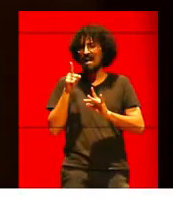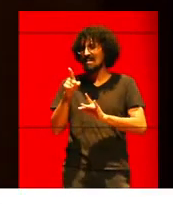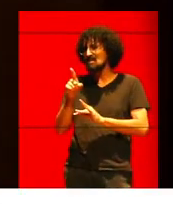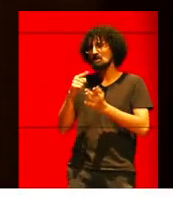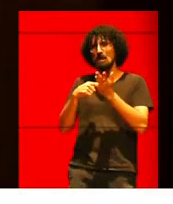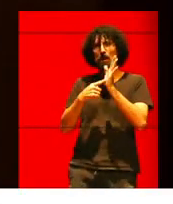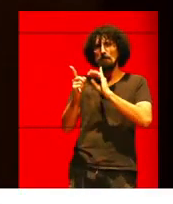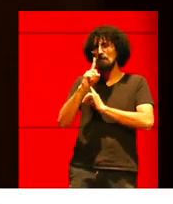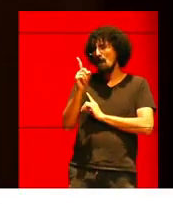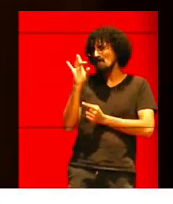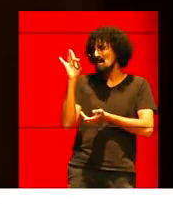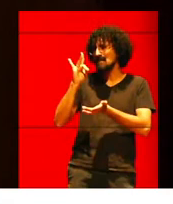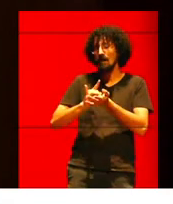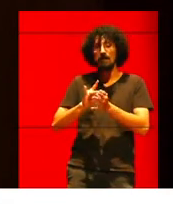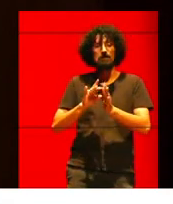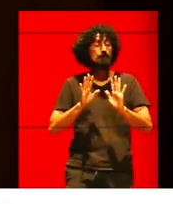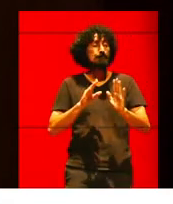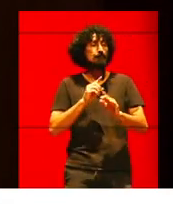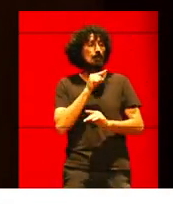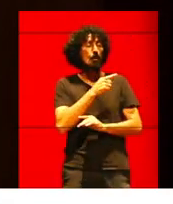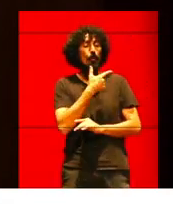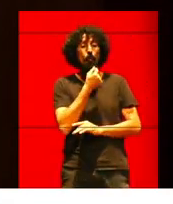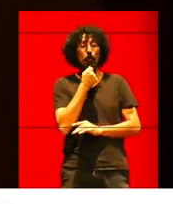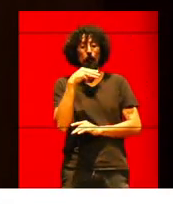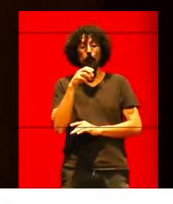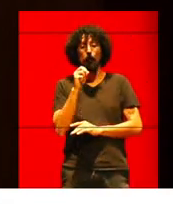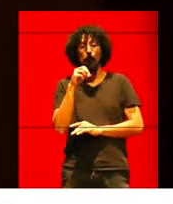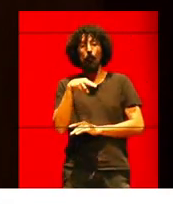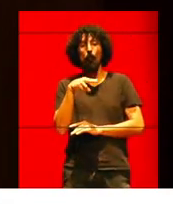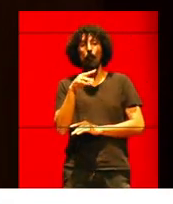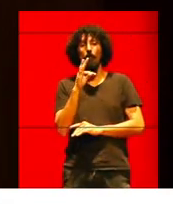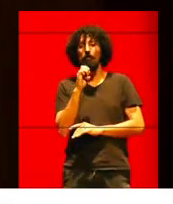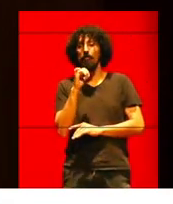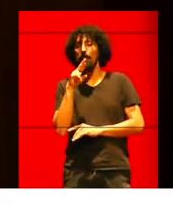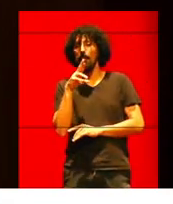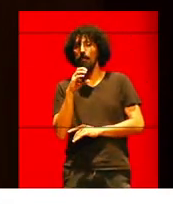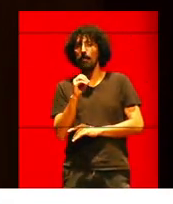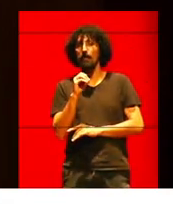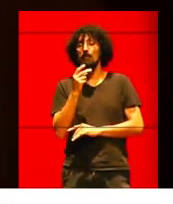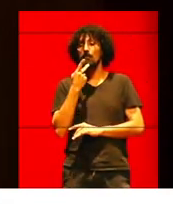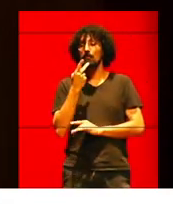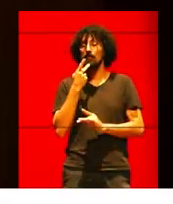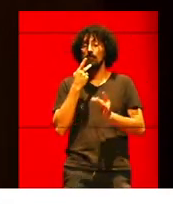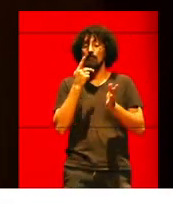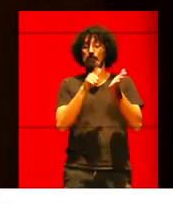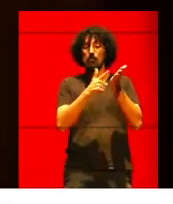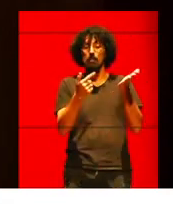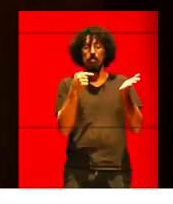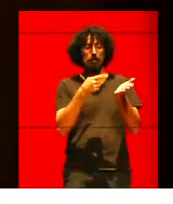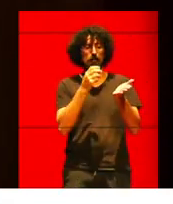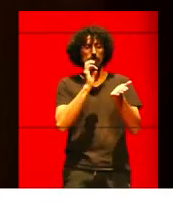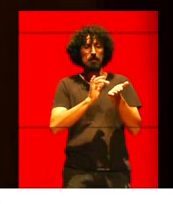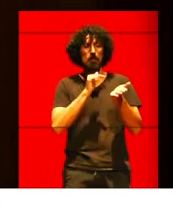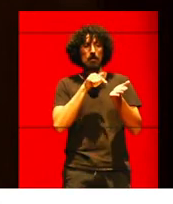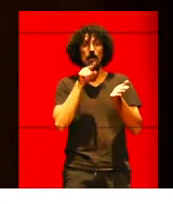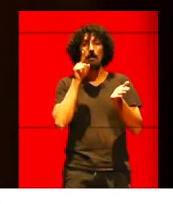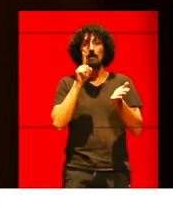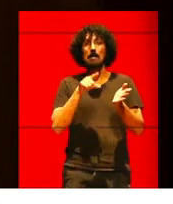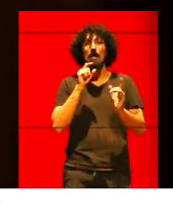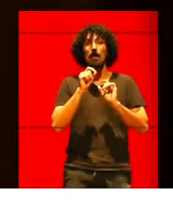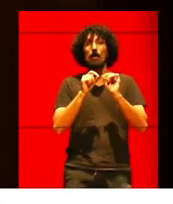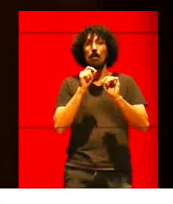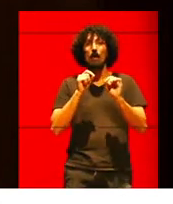realidade. Aí o chato do Monteiro Lobato vai e publica um texto no jornal e o texto diz, isso é paranoia